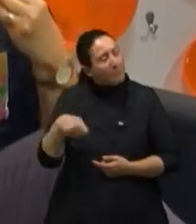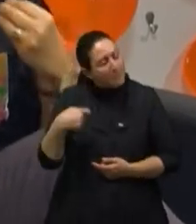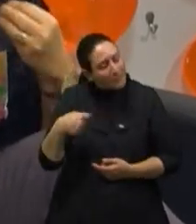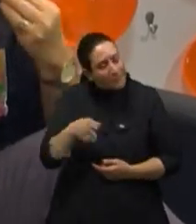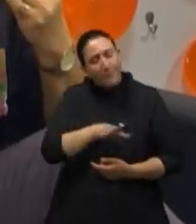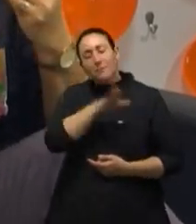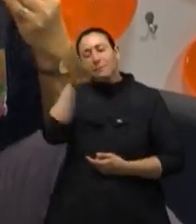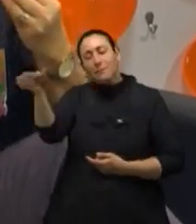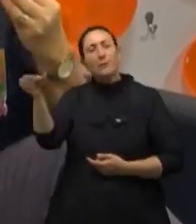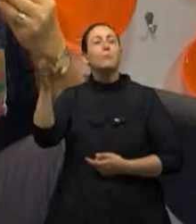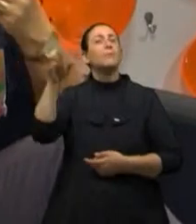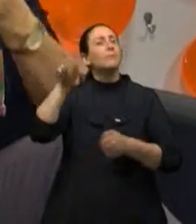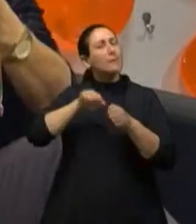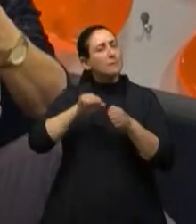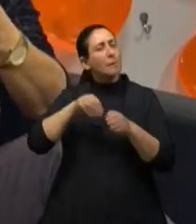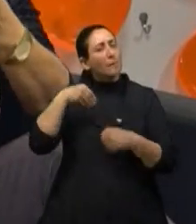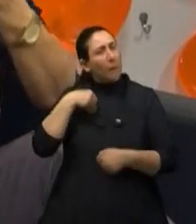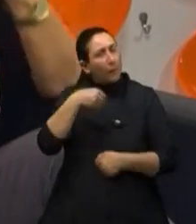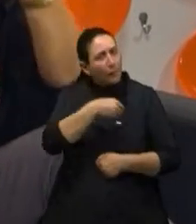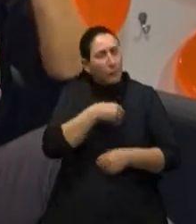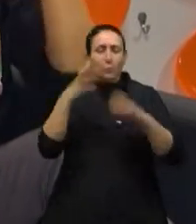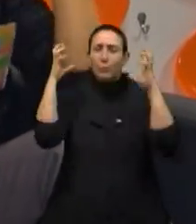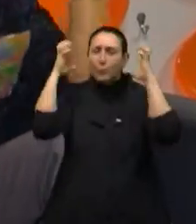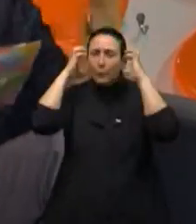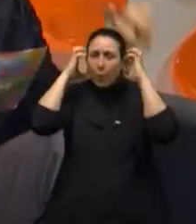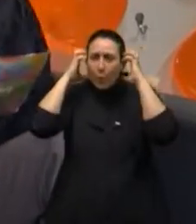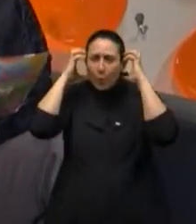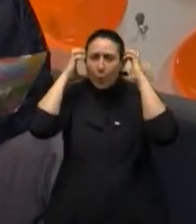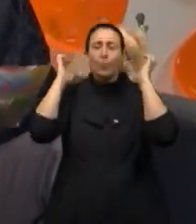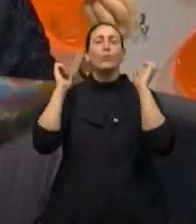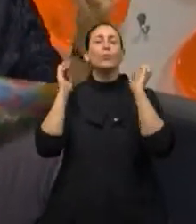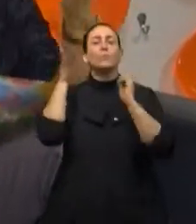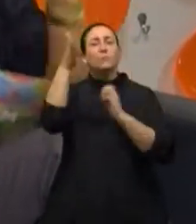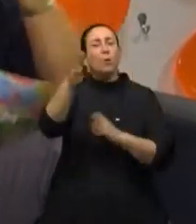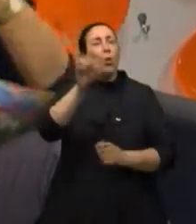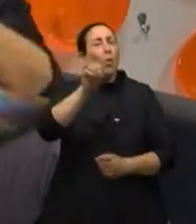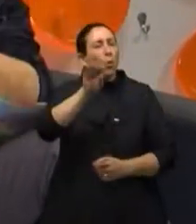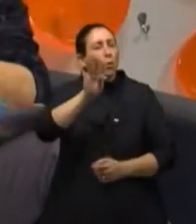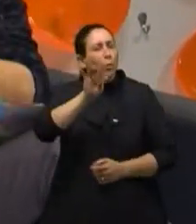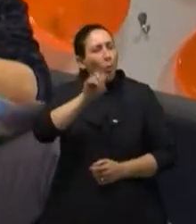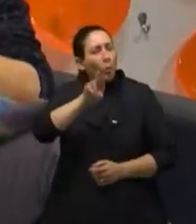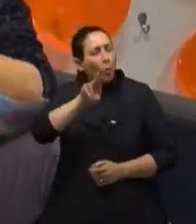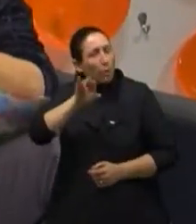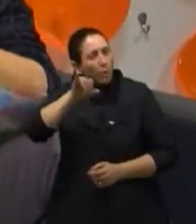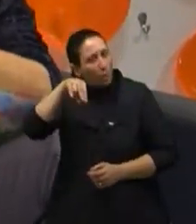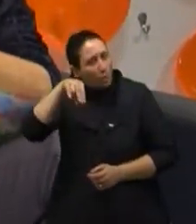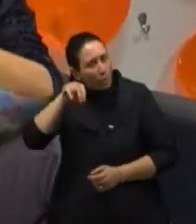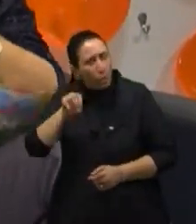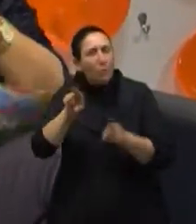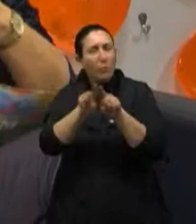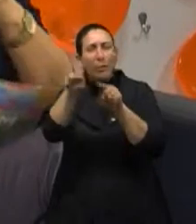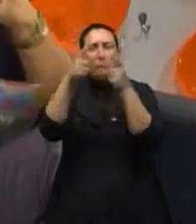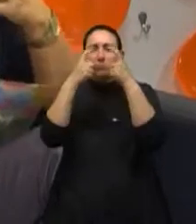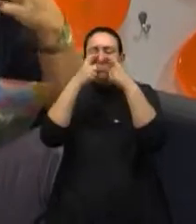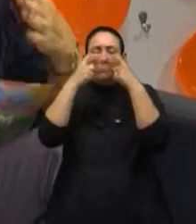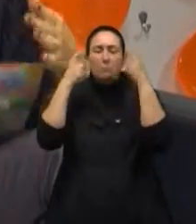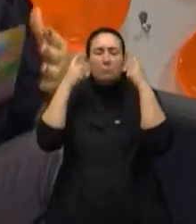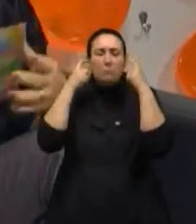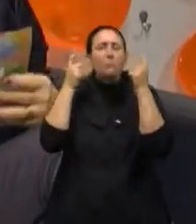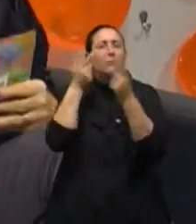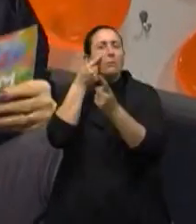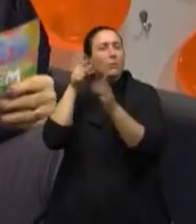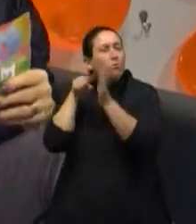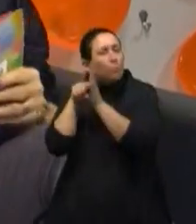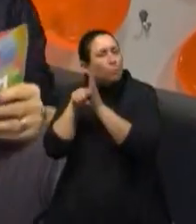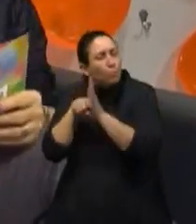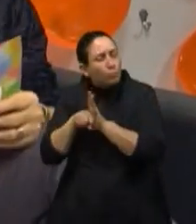a uma visita a fon bióloga ao otorrino né que vai encaminhar provavelmente para a gente